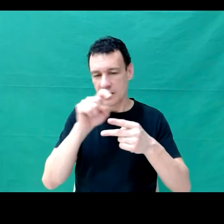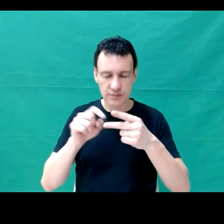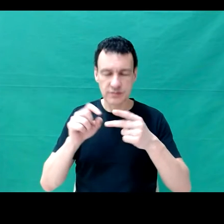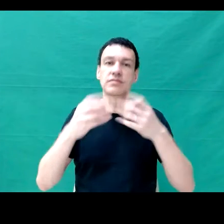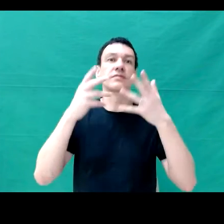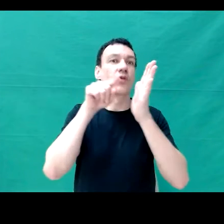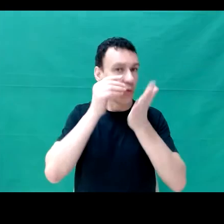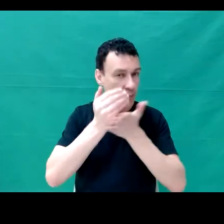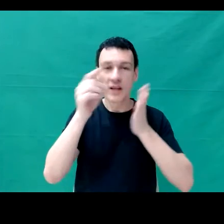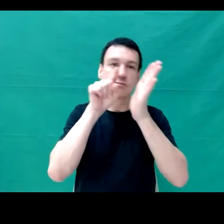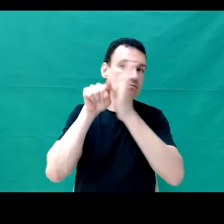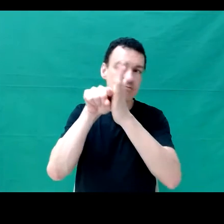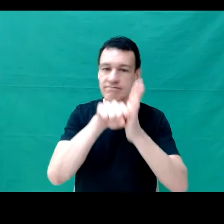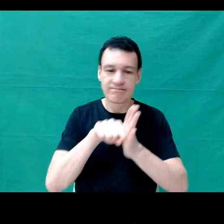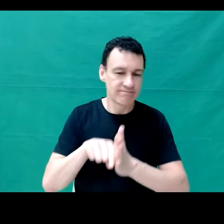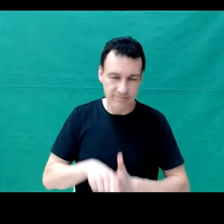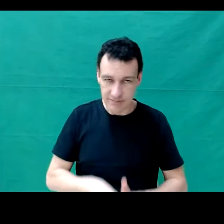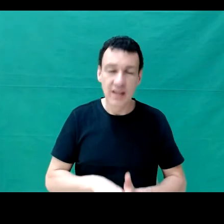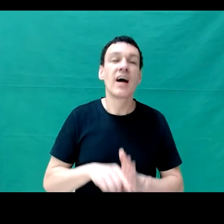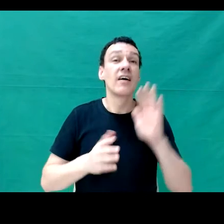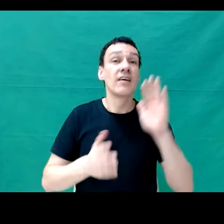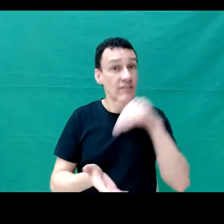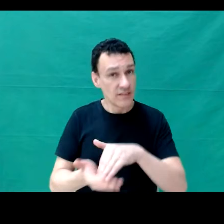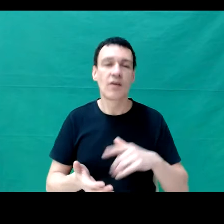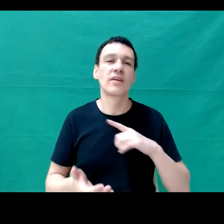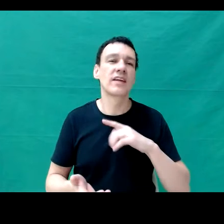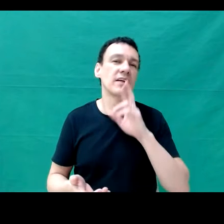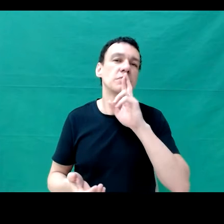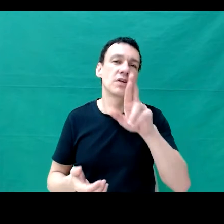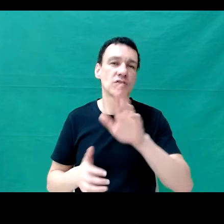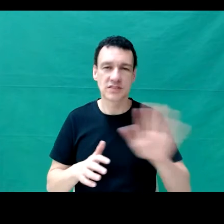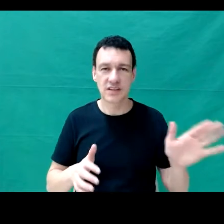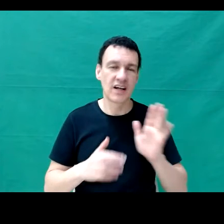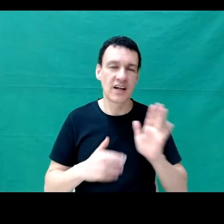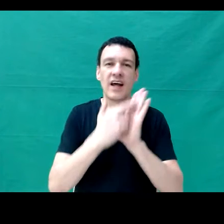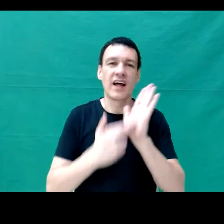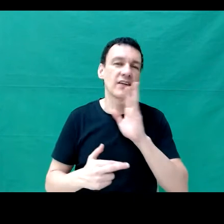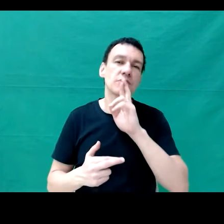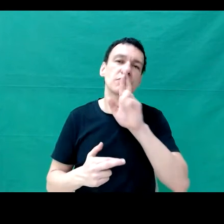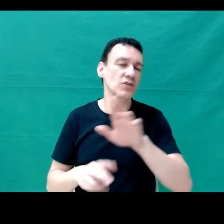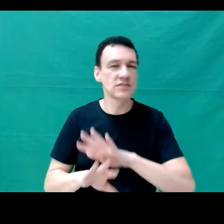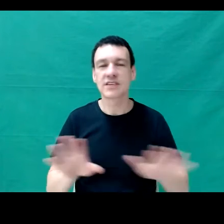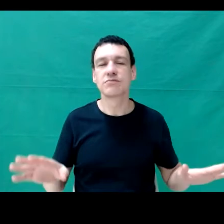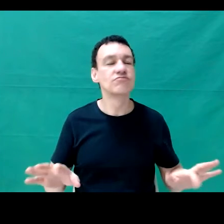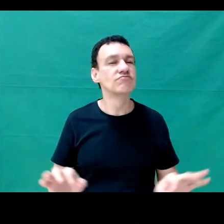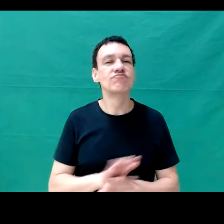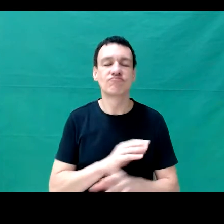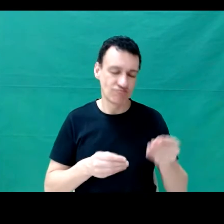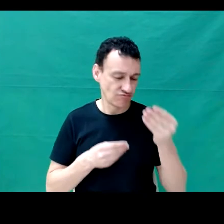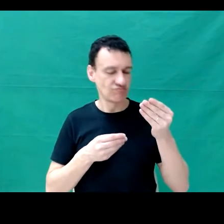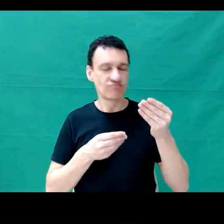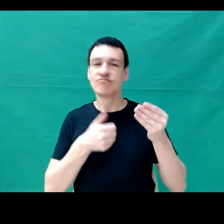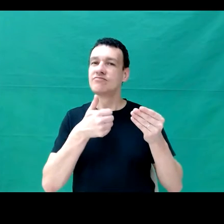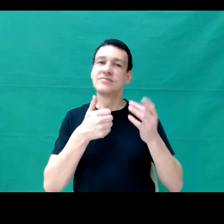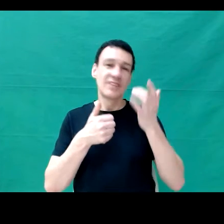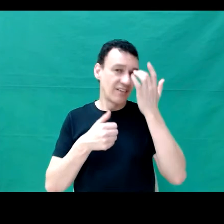quer. E vai te gerar também um relatório e você vai ter lá esse relatório em mãos. Então a gente está falando de uma